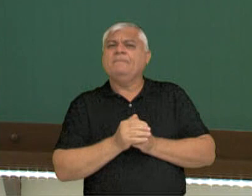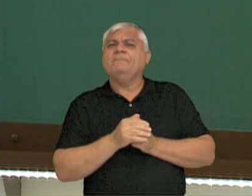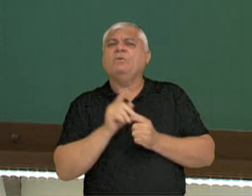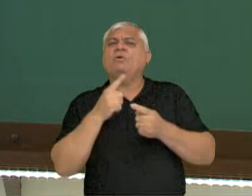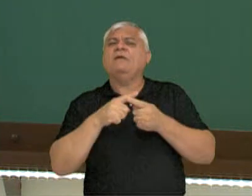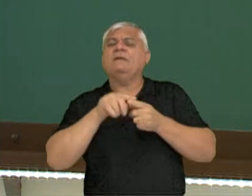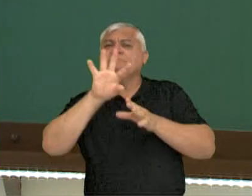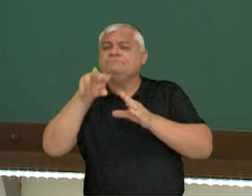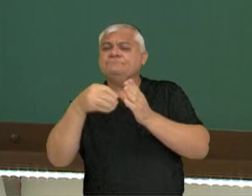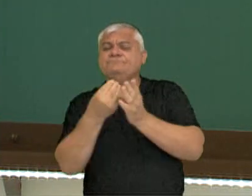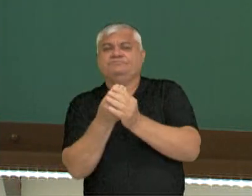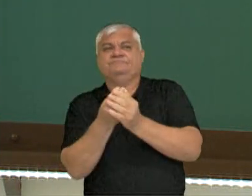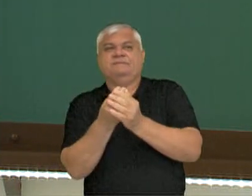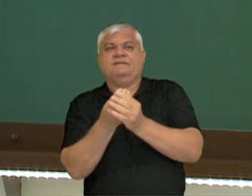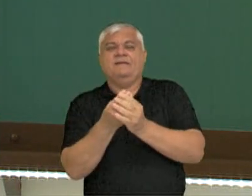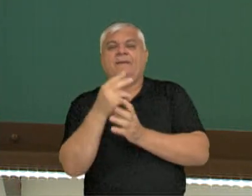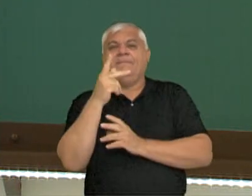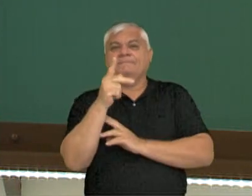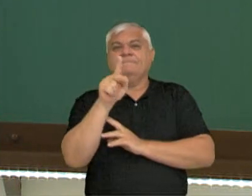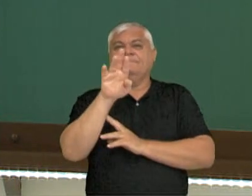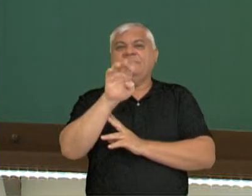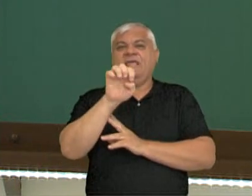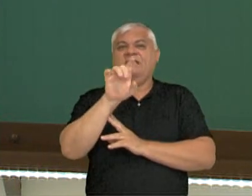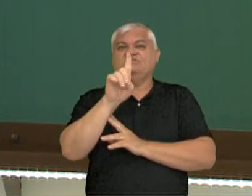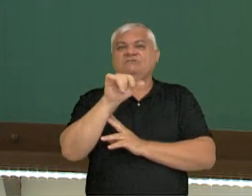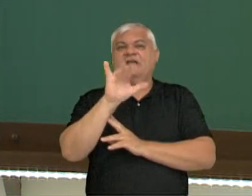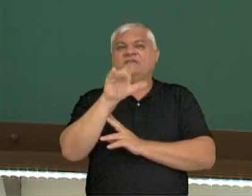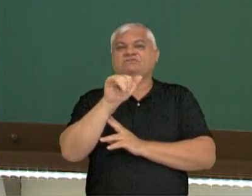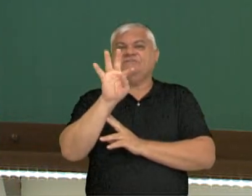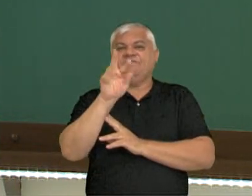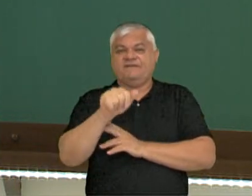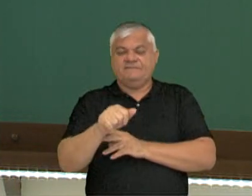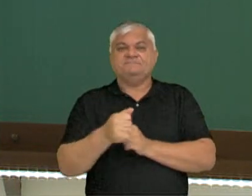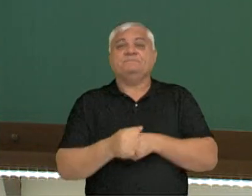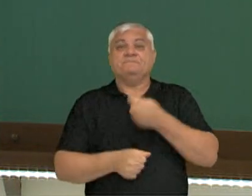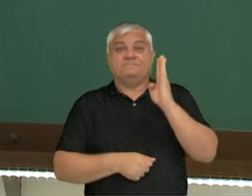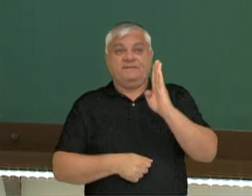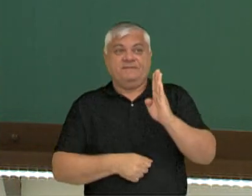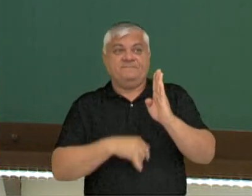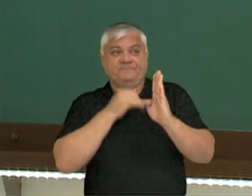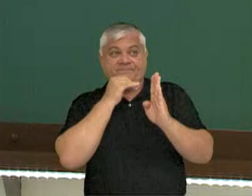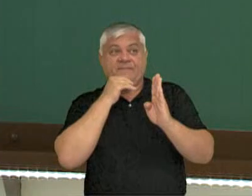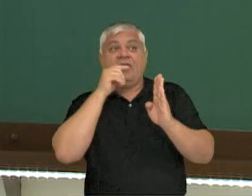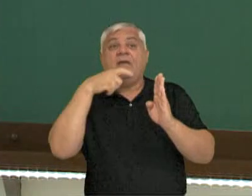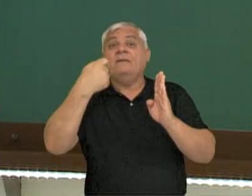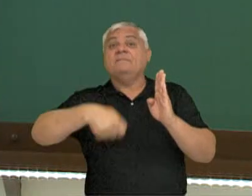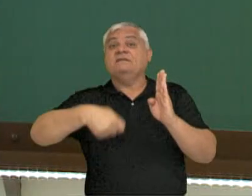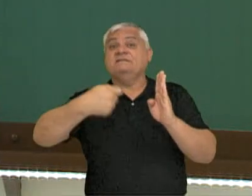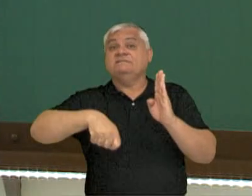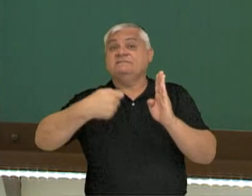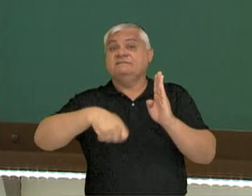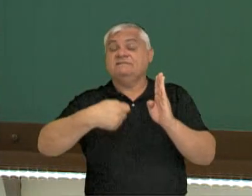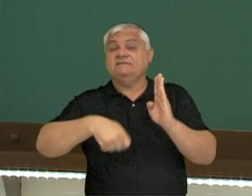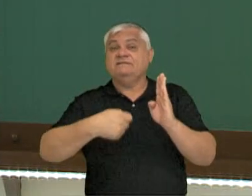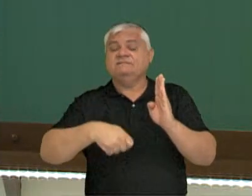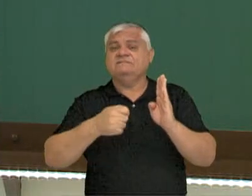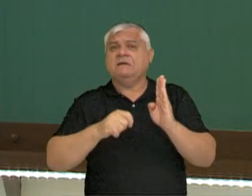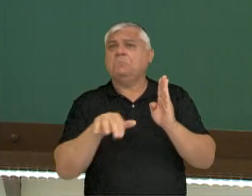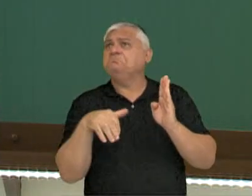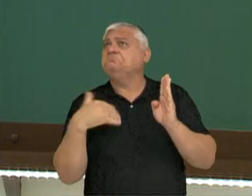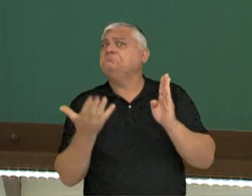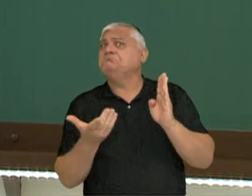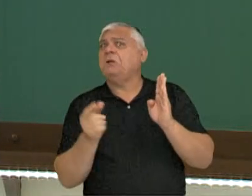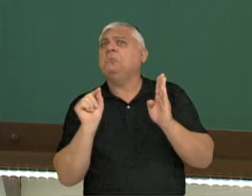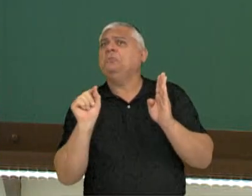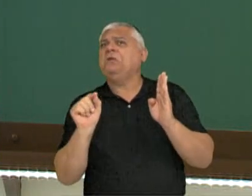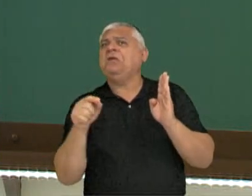O predicativo está na oração subordinada. Na letra B, é necessário. Quando? Quem é